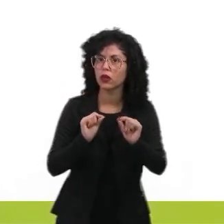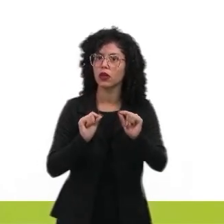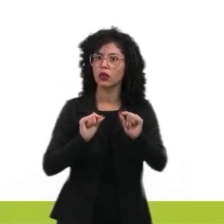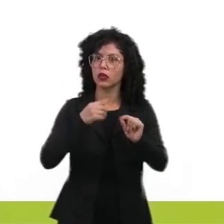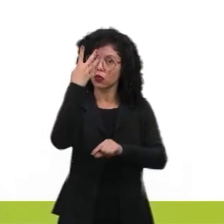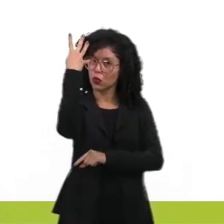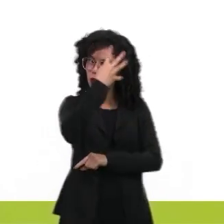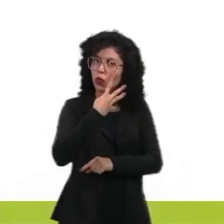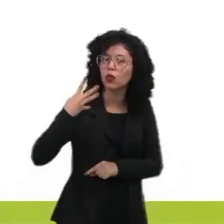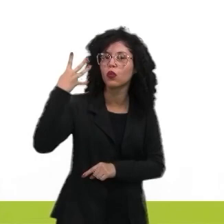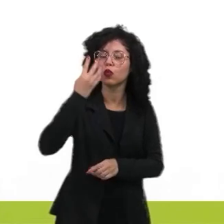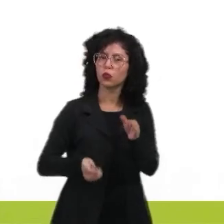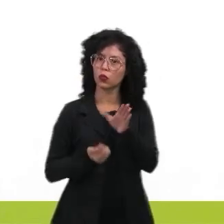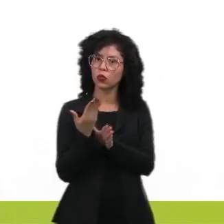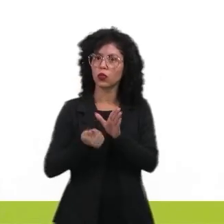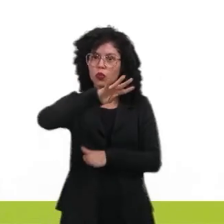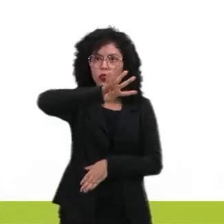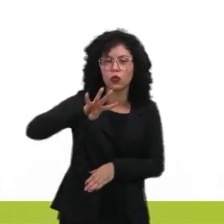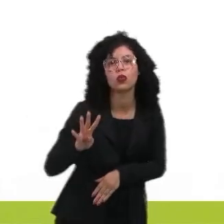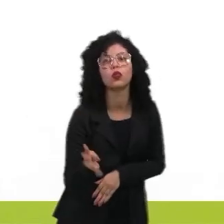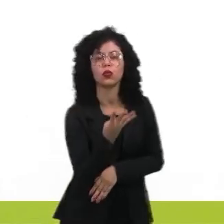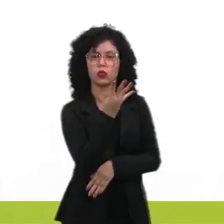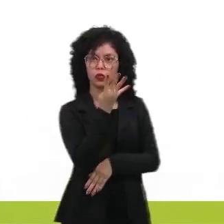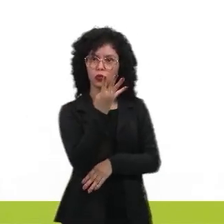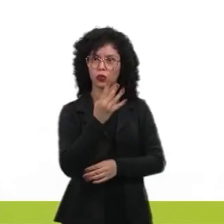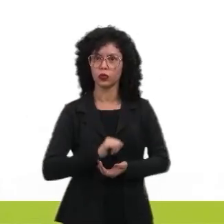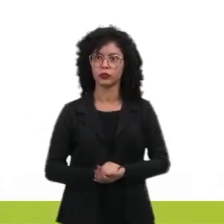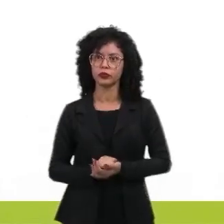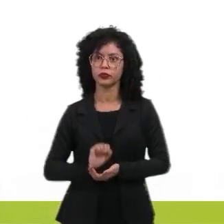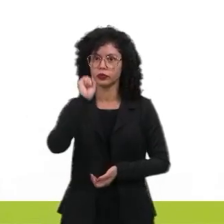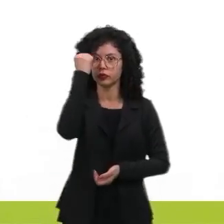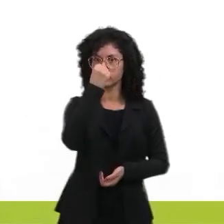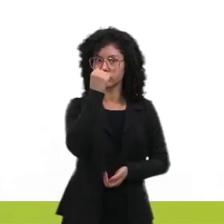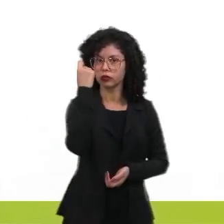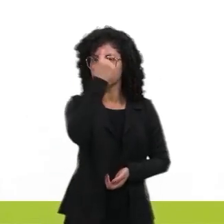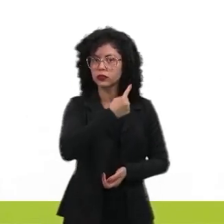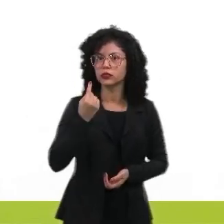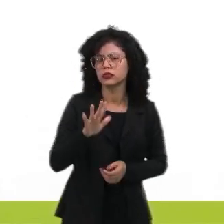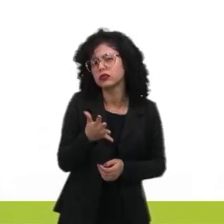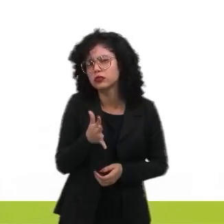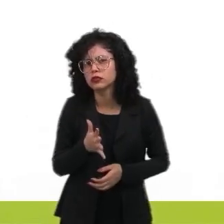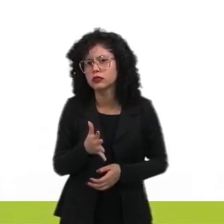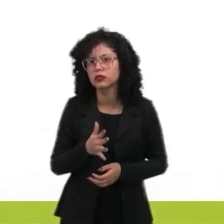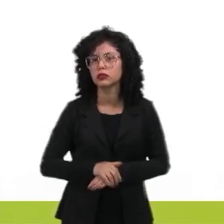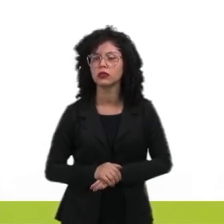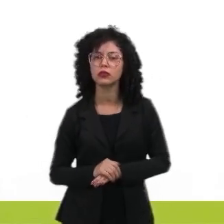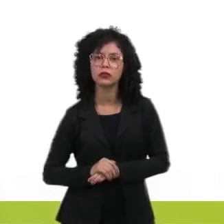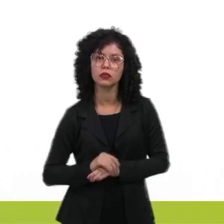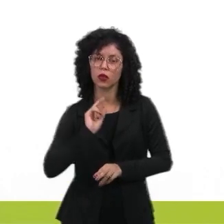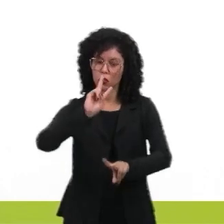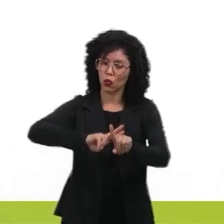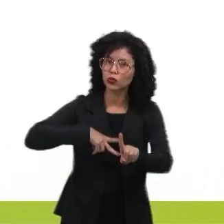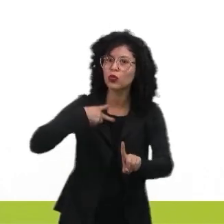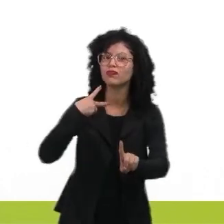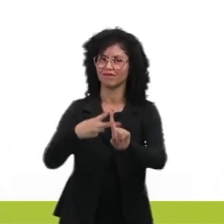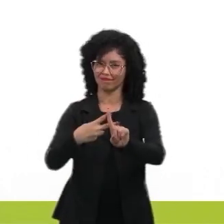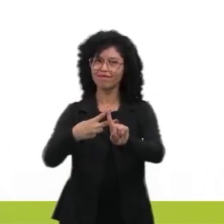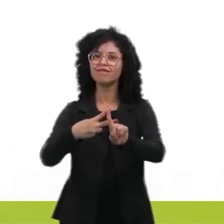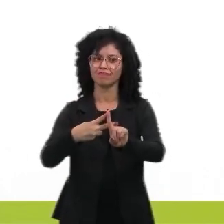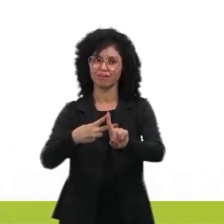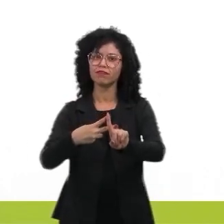4 horas ele produz 4.000 peças, em 8 horas vai produzir mais ou menos. Gente, é o dobro de horas, né?